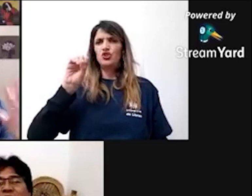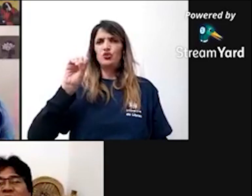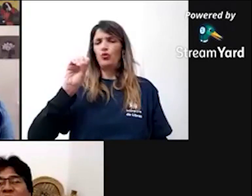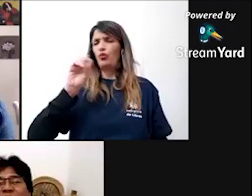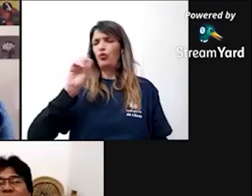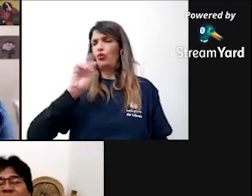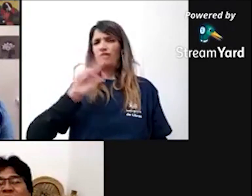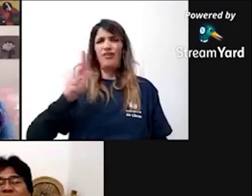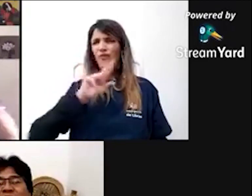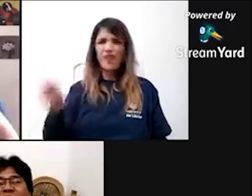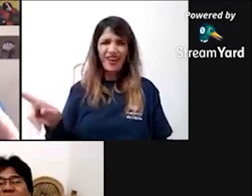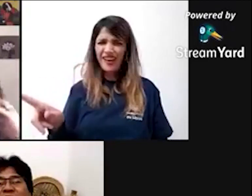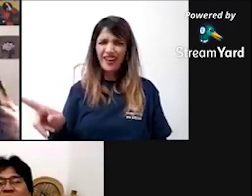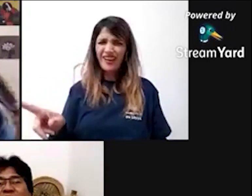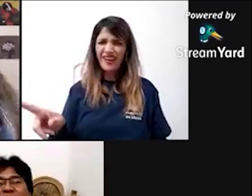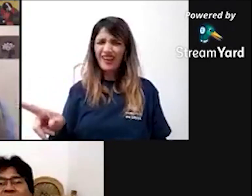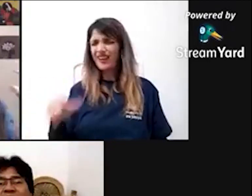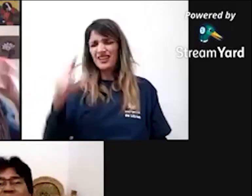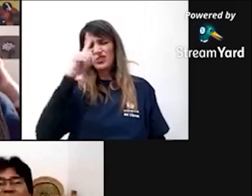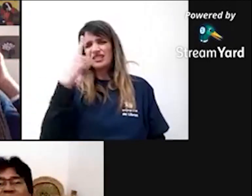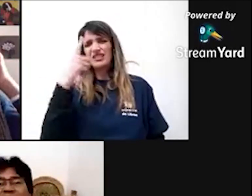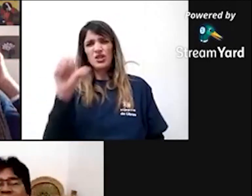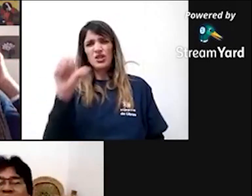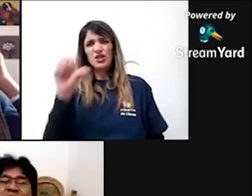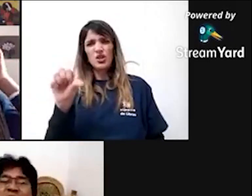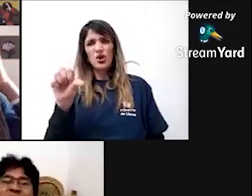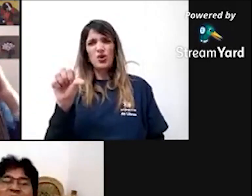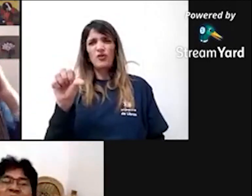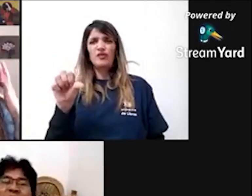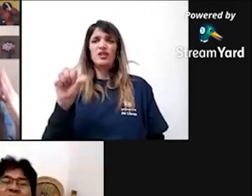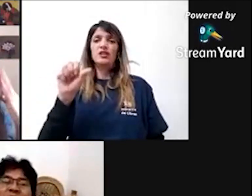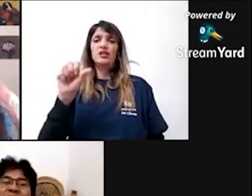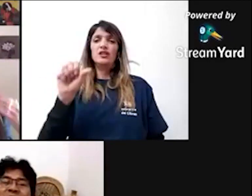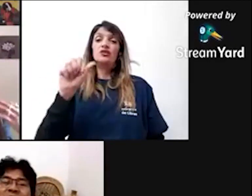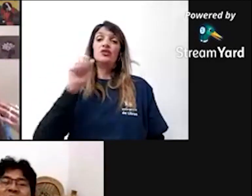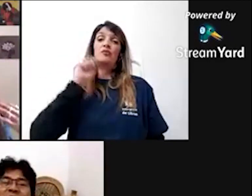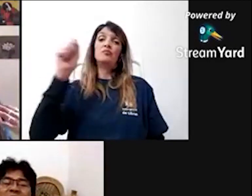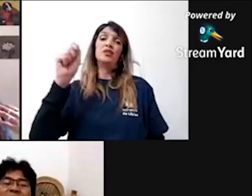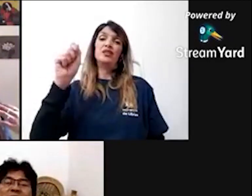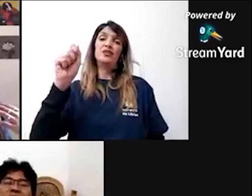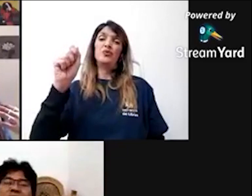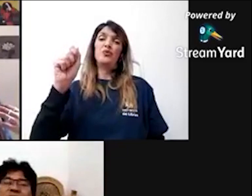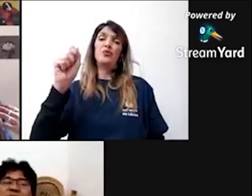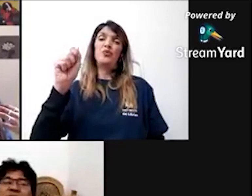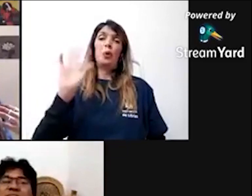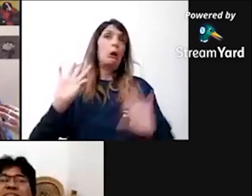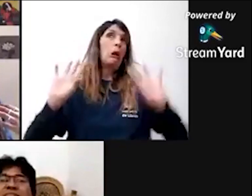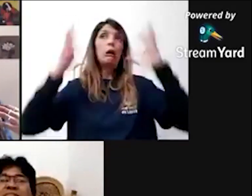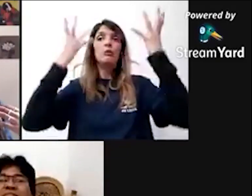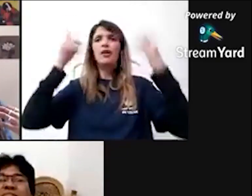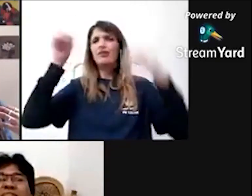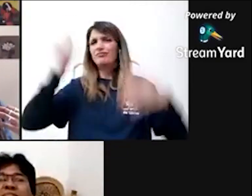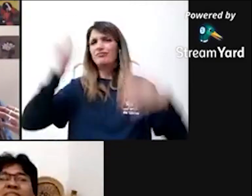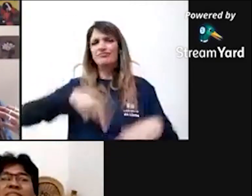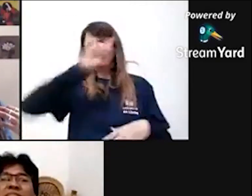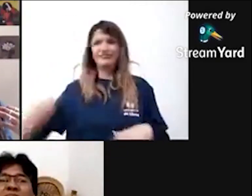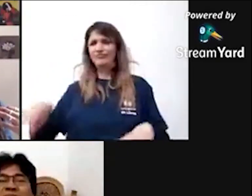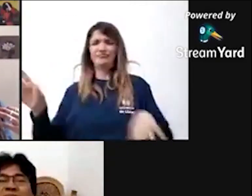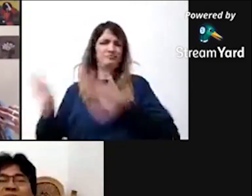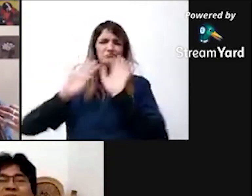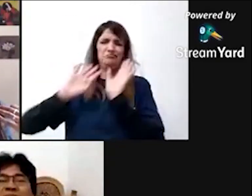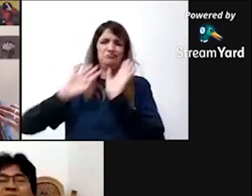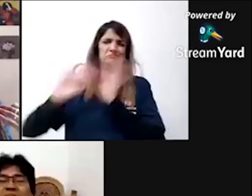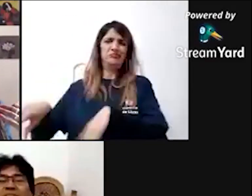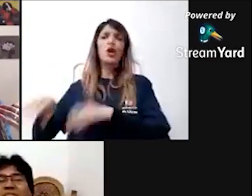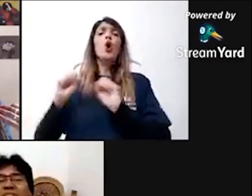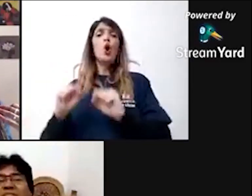Dia 19 de abril, a gente tem que cortar isso como comemoração, tá certo? A gente pode usar, a gente pode criar o dia